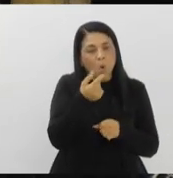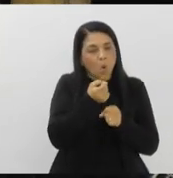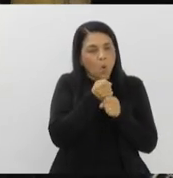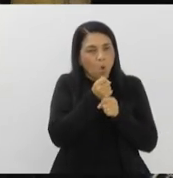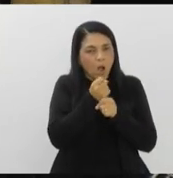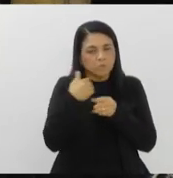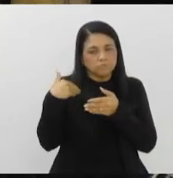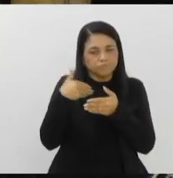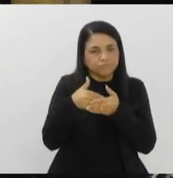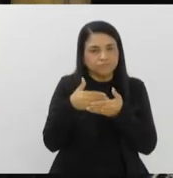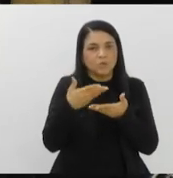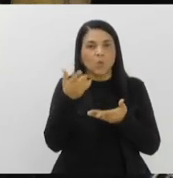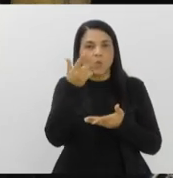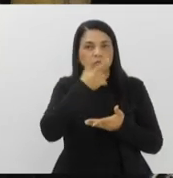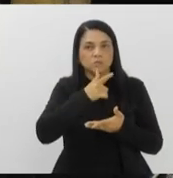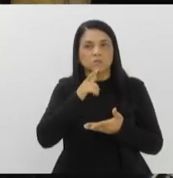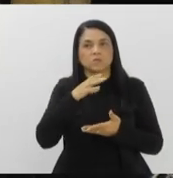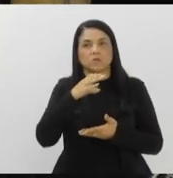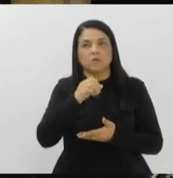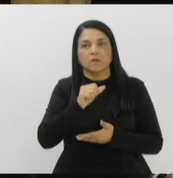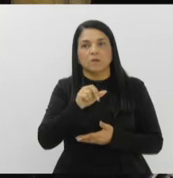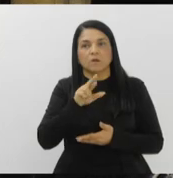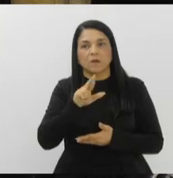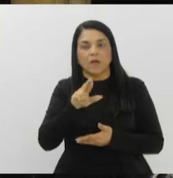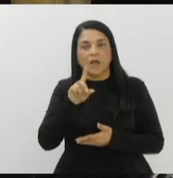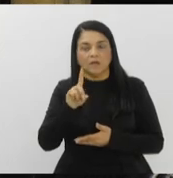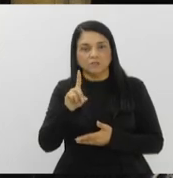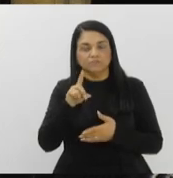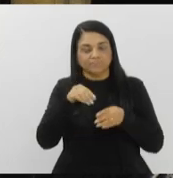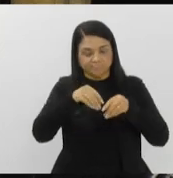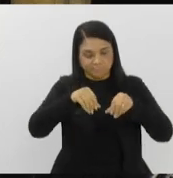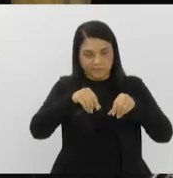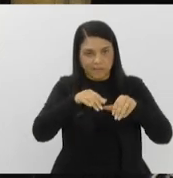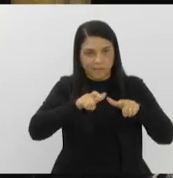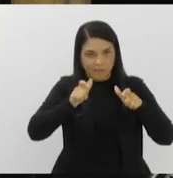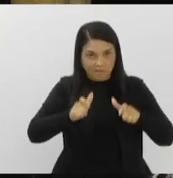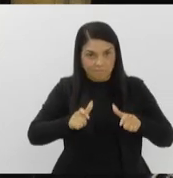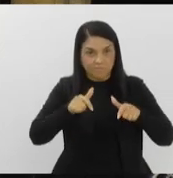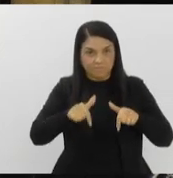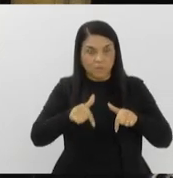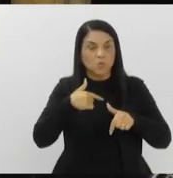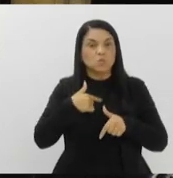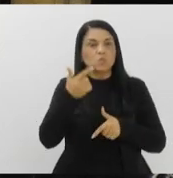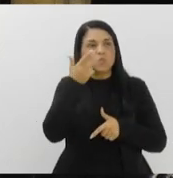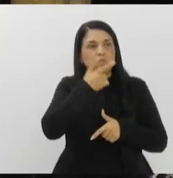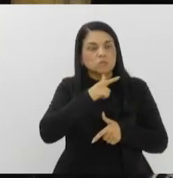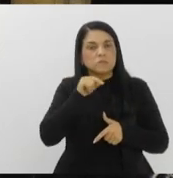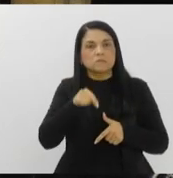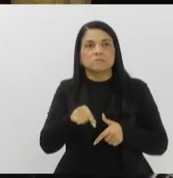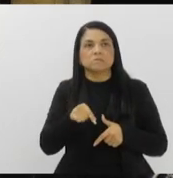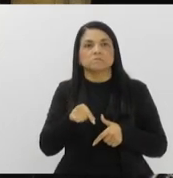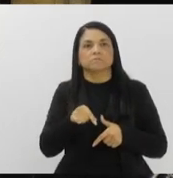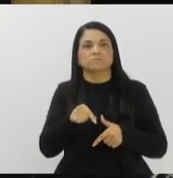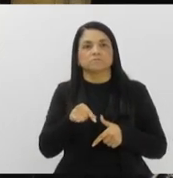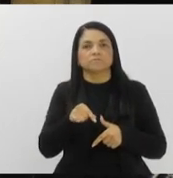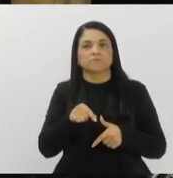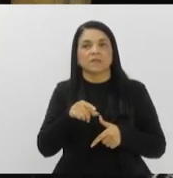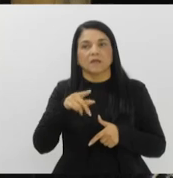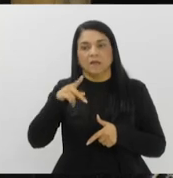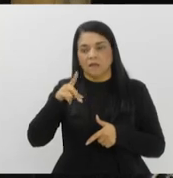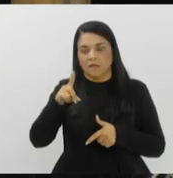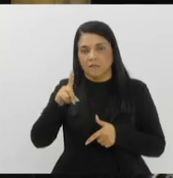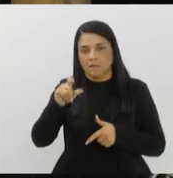o CAR, eu fiz o CAR do nosso território. Há muito pouco tempo que a gente conseguiu a DAP, que